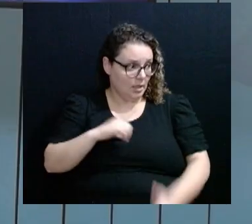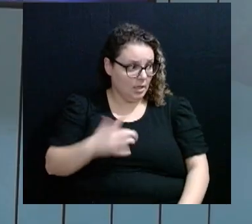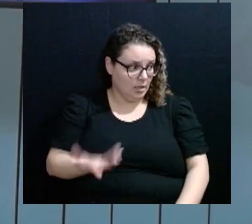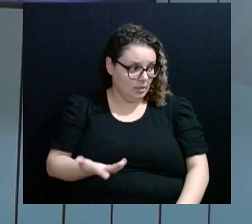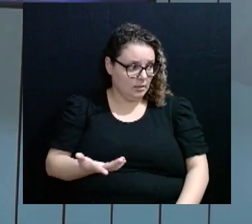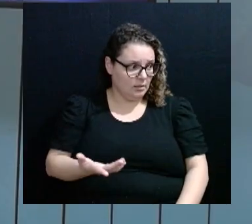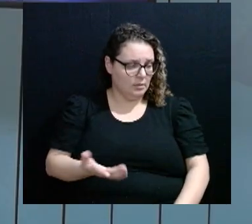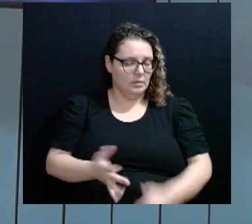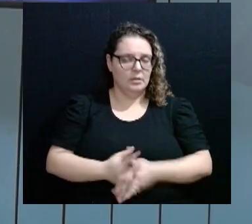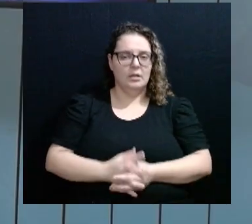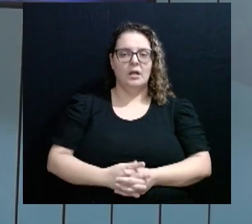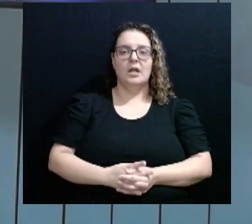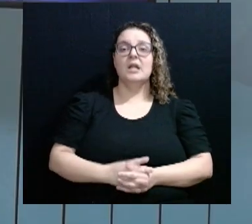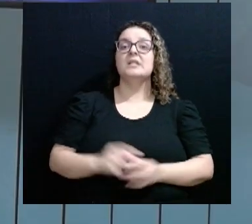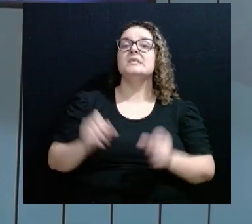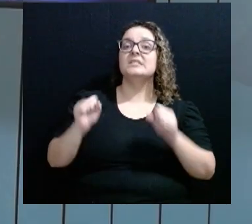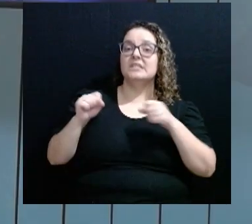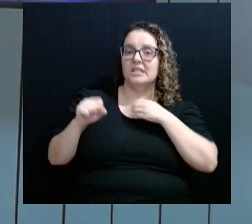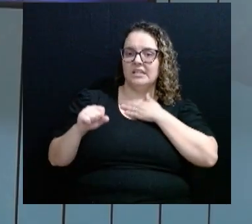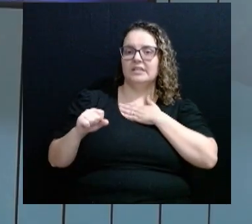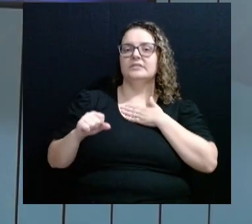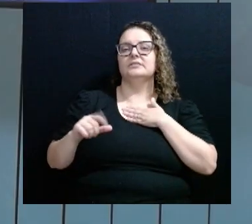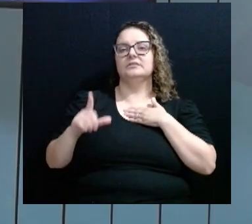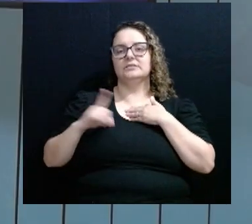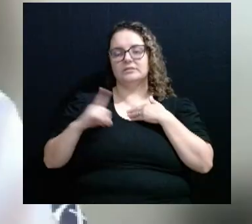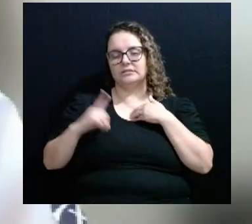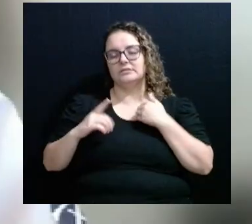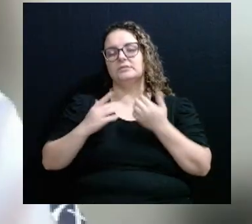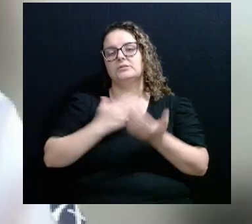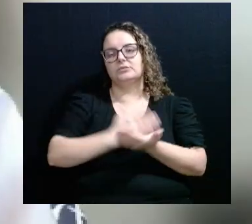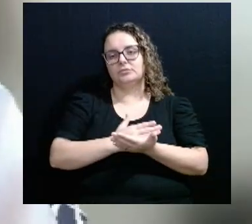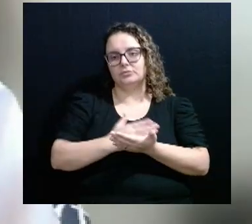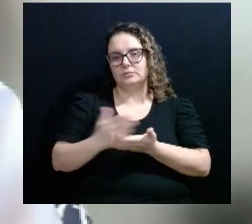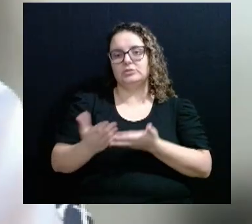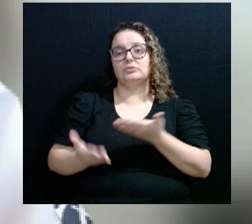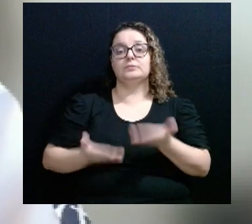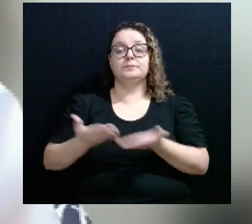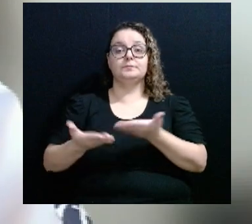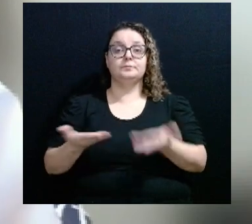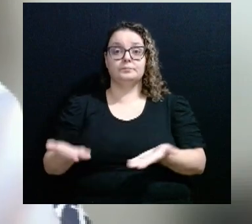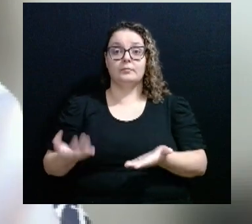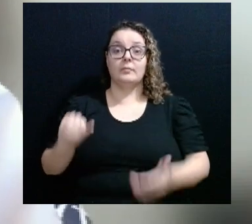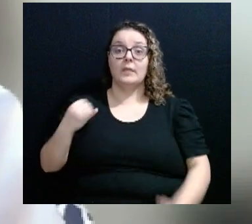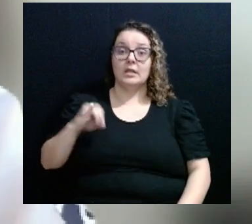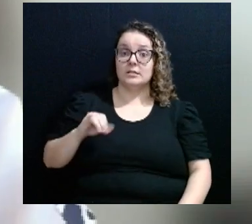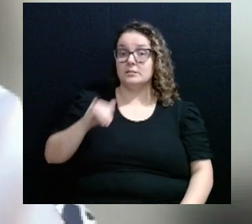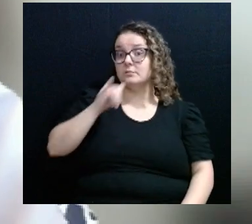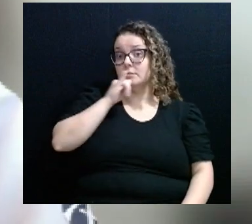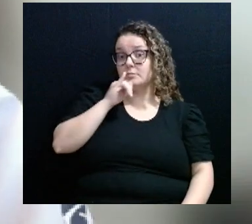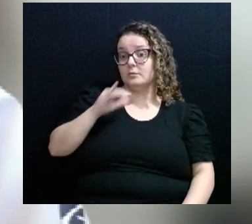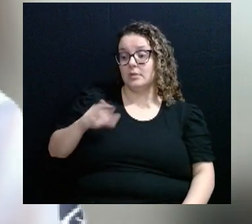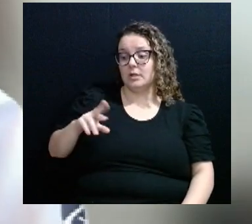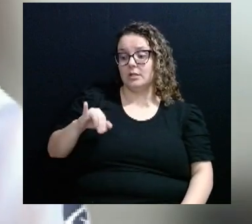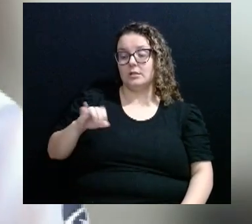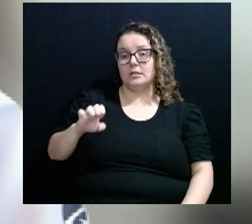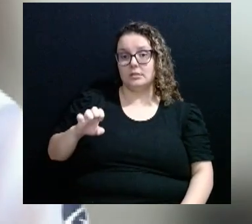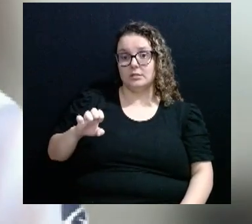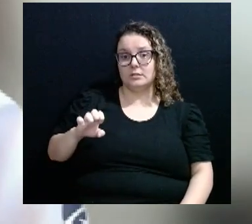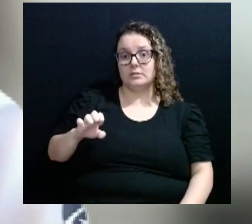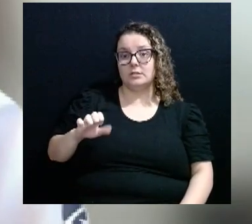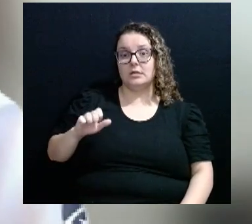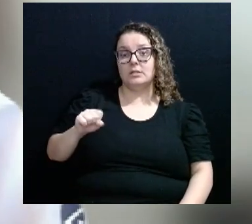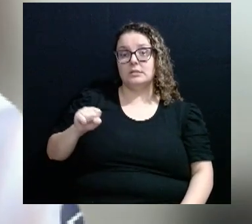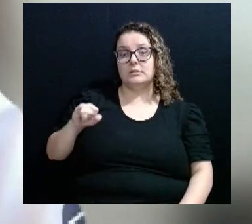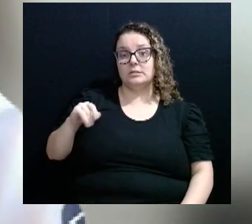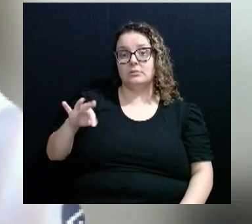um tratamento, né, doutora? Sim, aí você vai começar o tratamento. Se for, por exemplo, uma crise